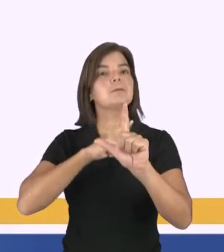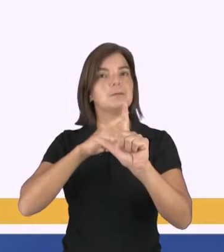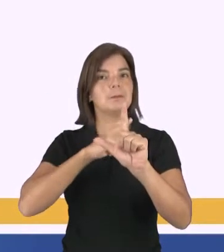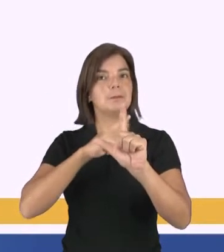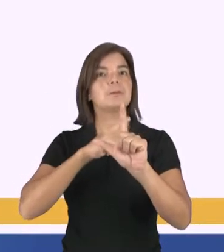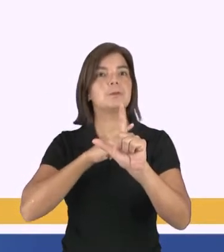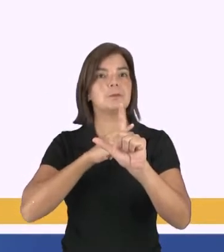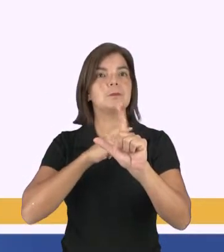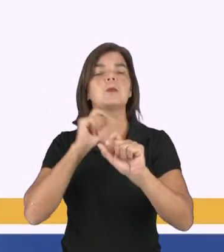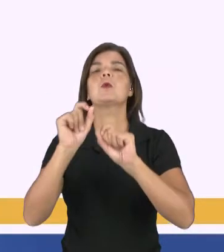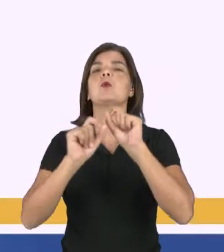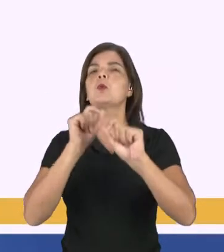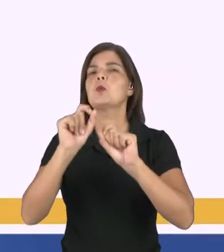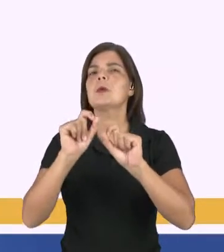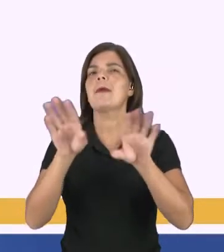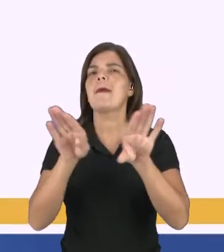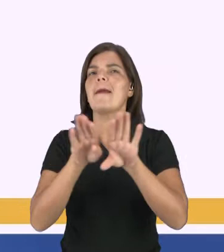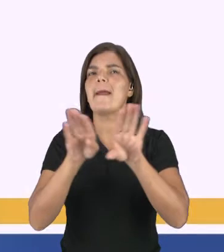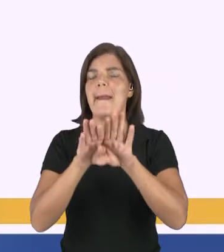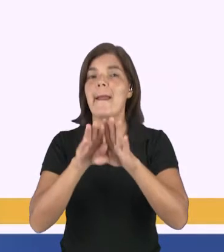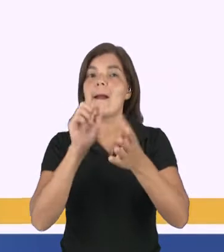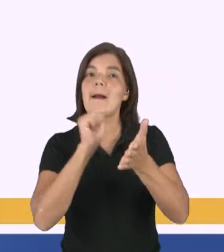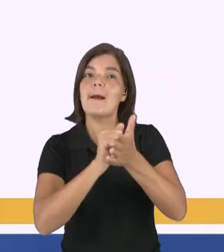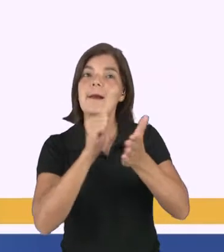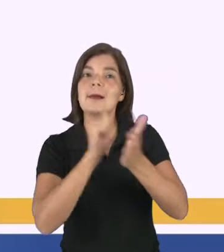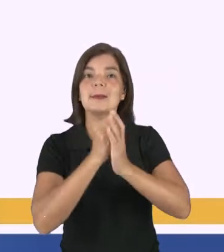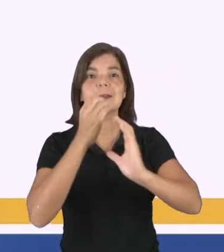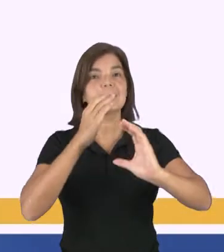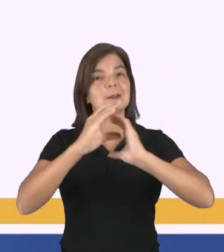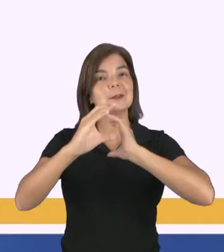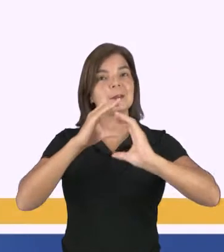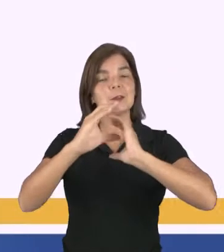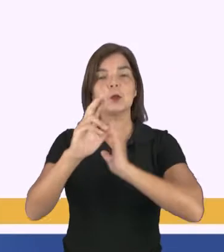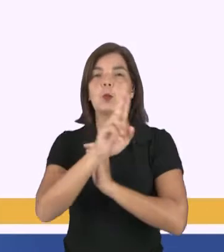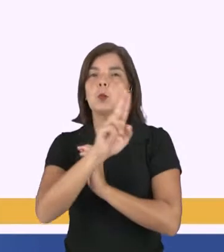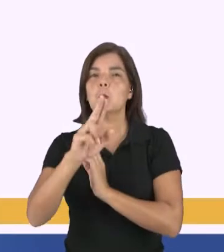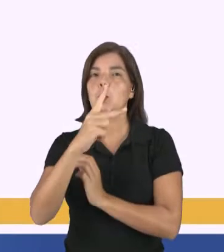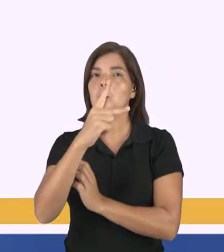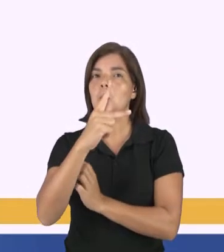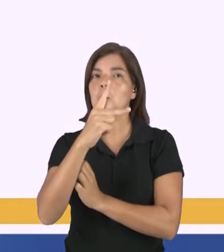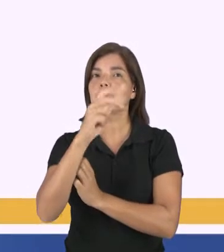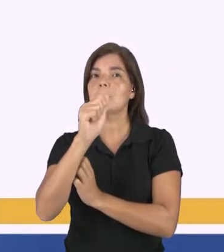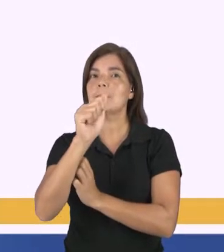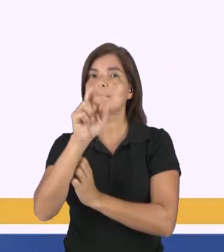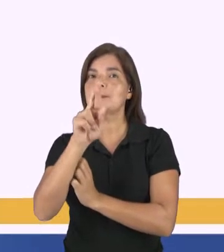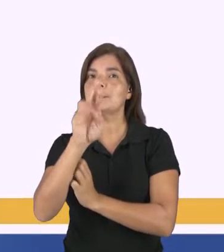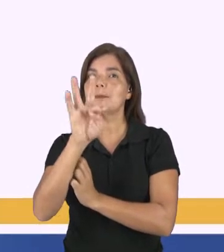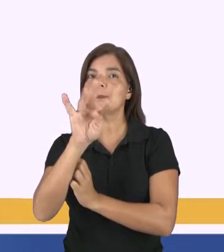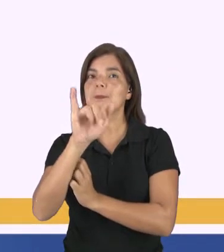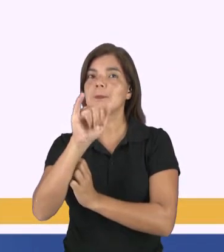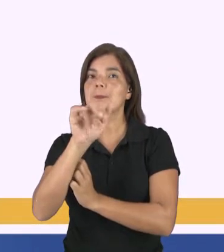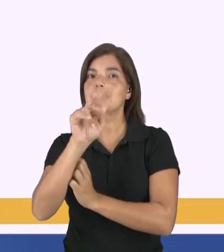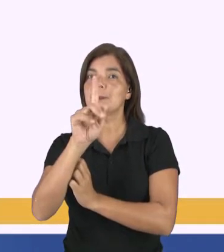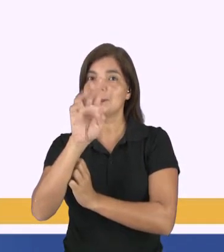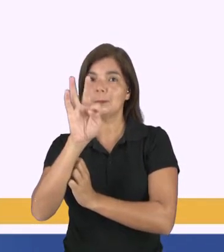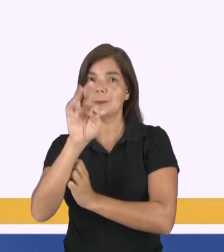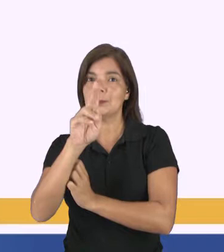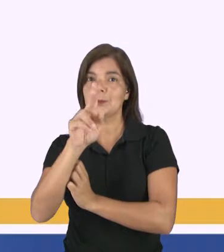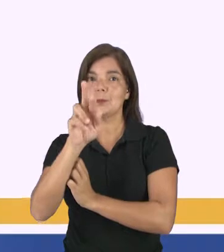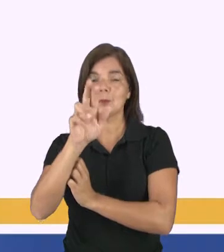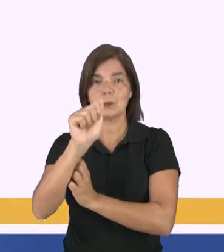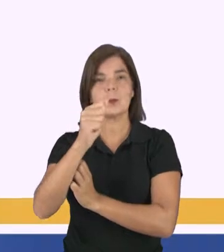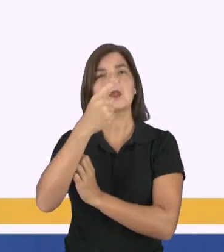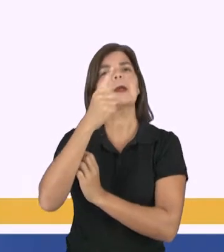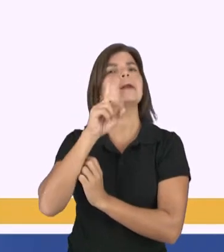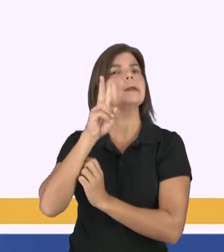uma partitura musical né a escrita da música a gente chama de partitura e aqui tem alguns símbolos tem um